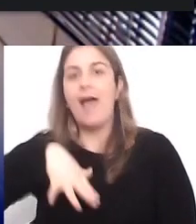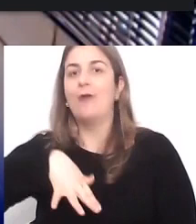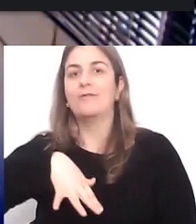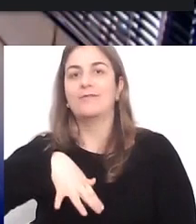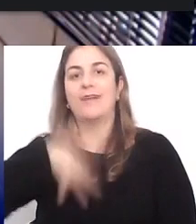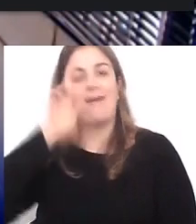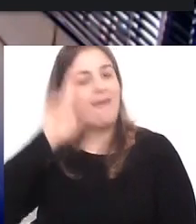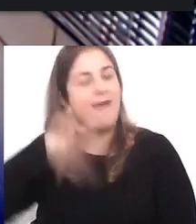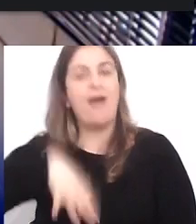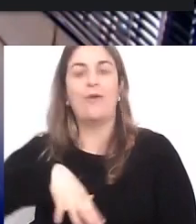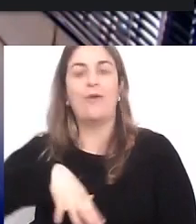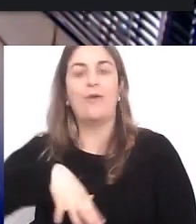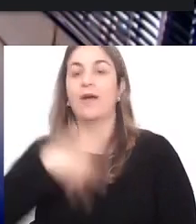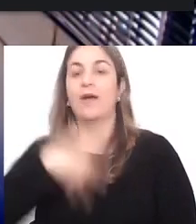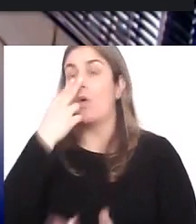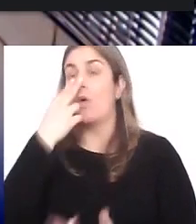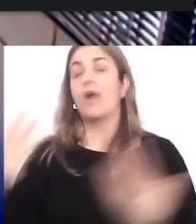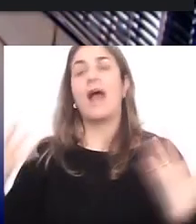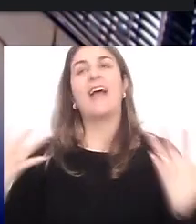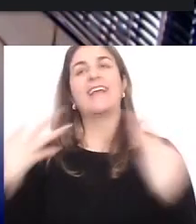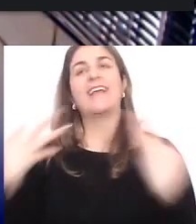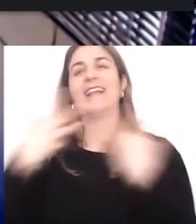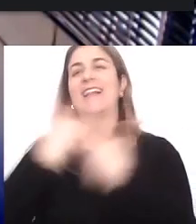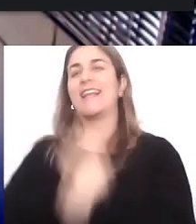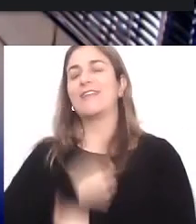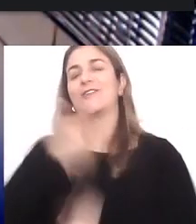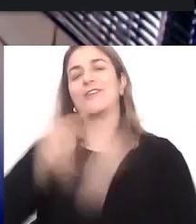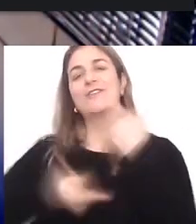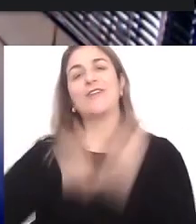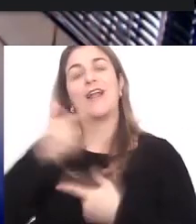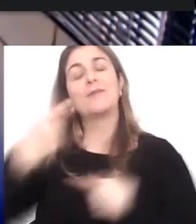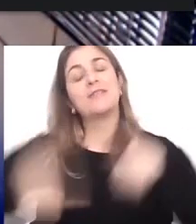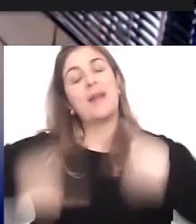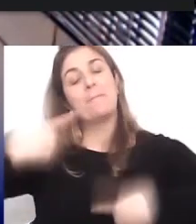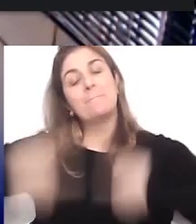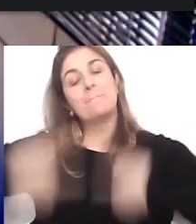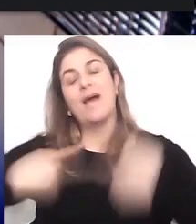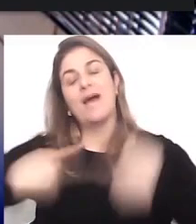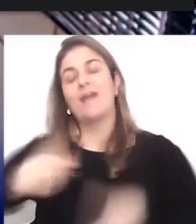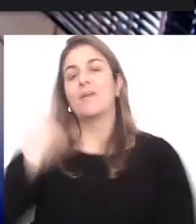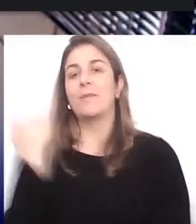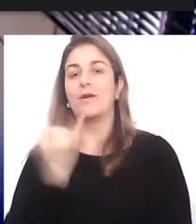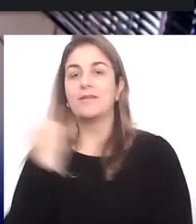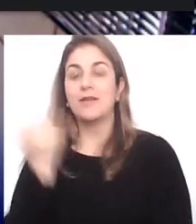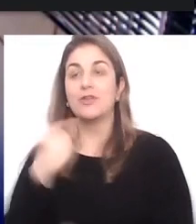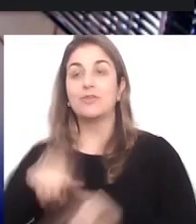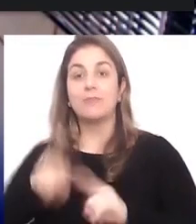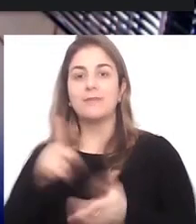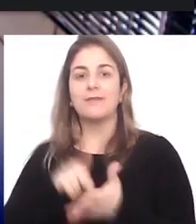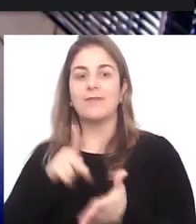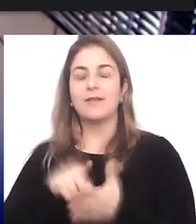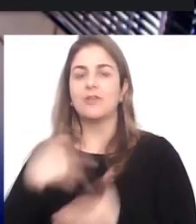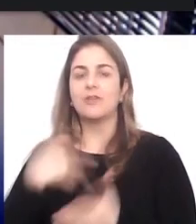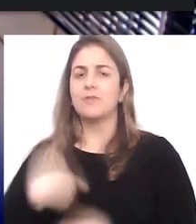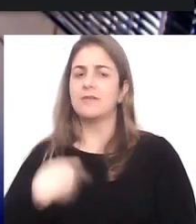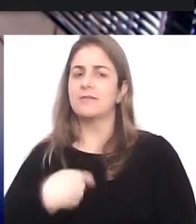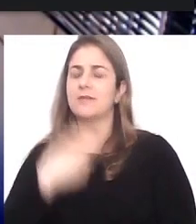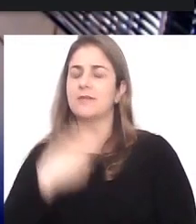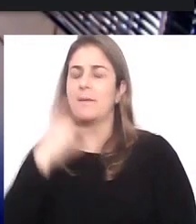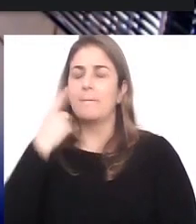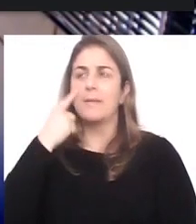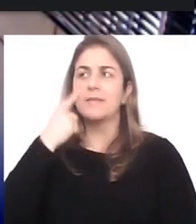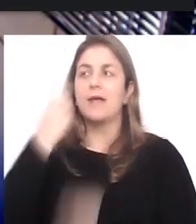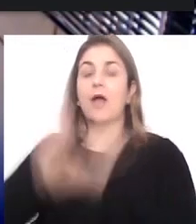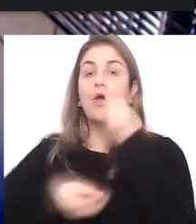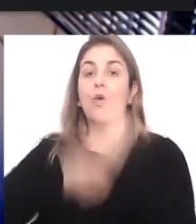num ambiente como esse, de assepsia do virtual, da teleação, da telepresença, da telesensação. Agora,